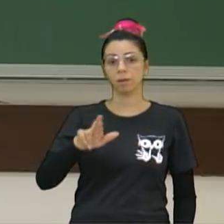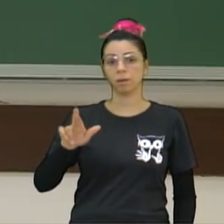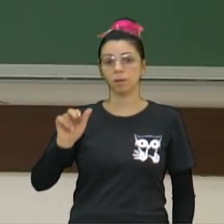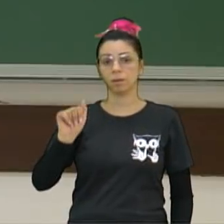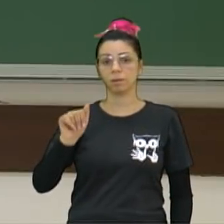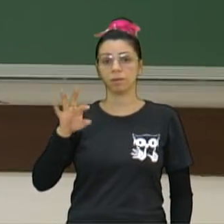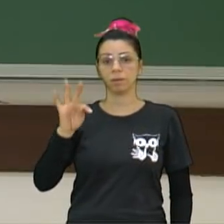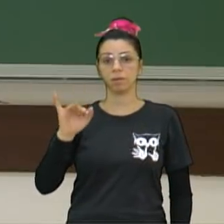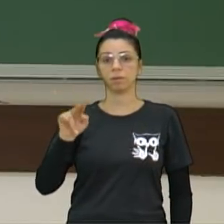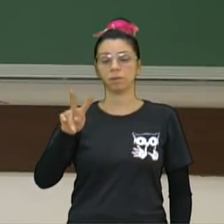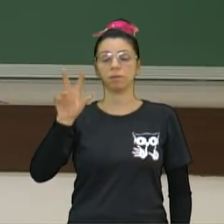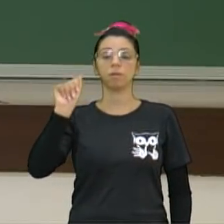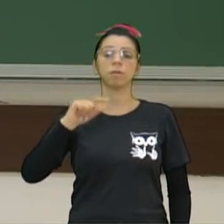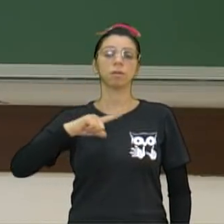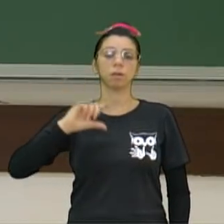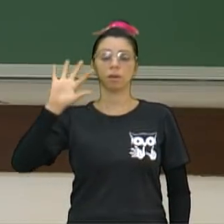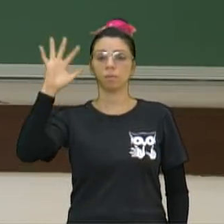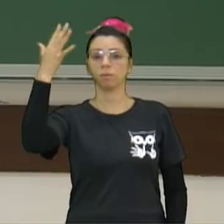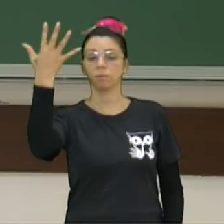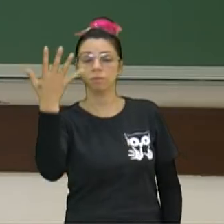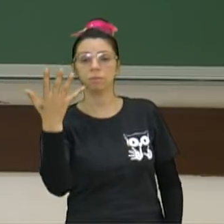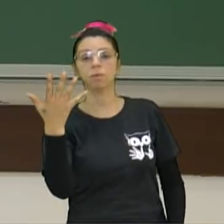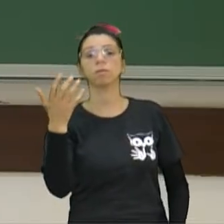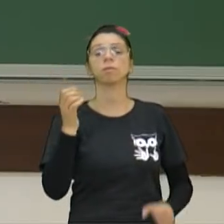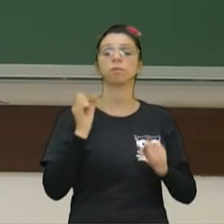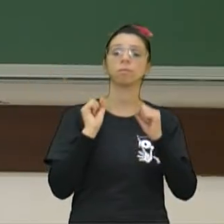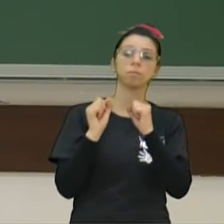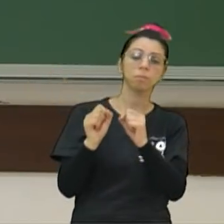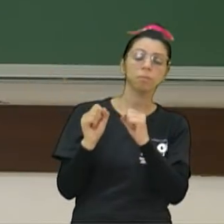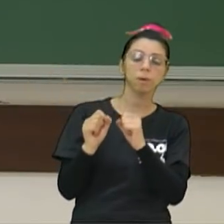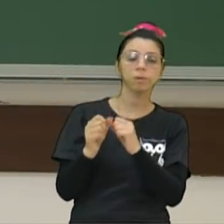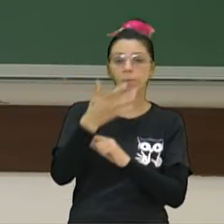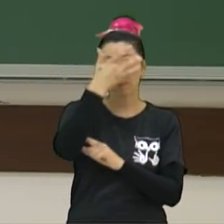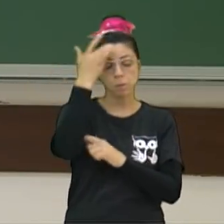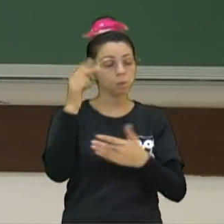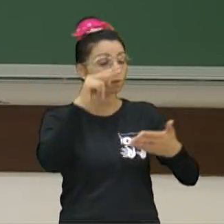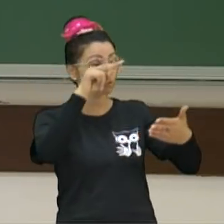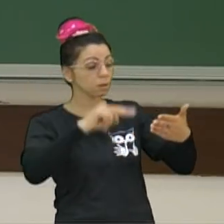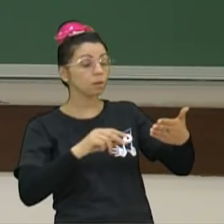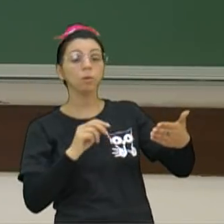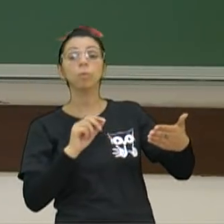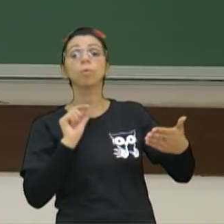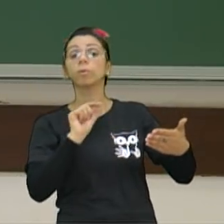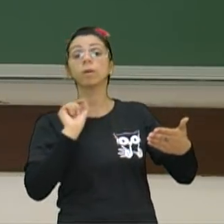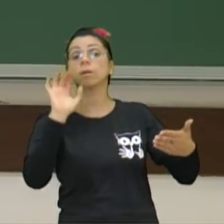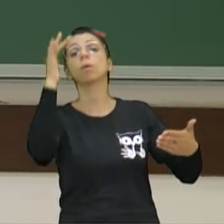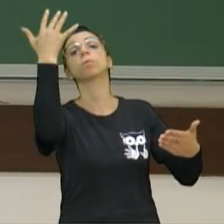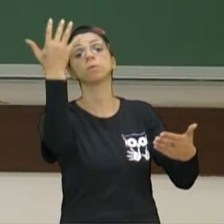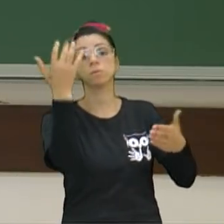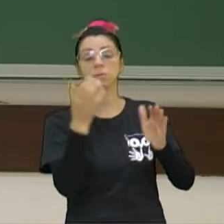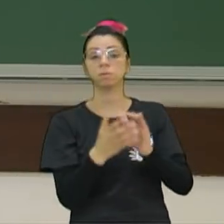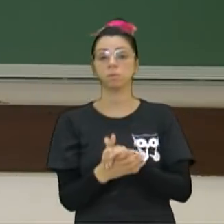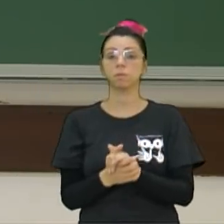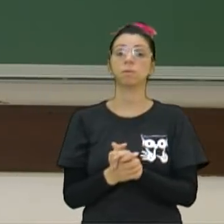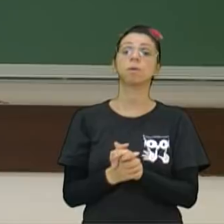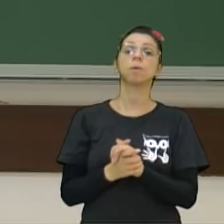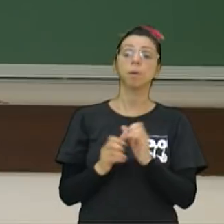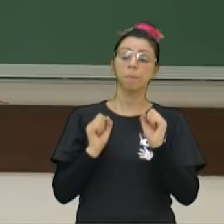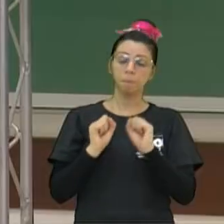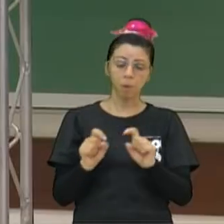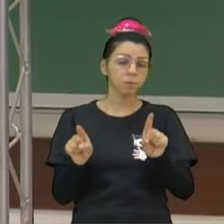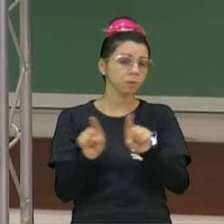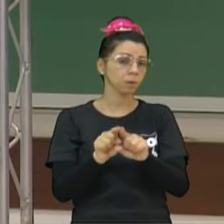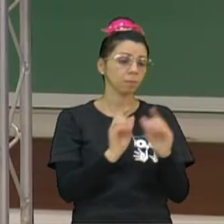de acontecimentos, né, para poder o leitor entender o que houve. Pode seguir uma